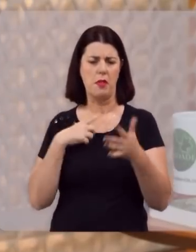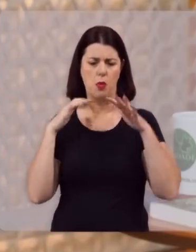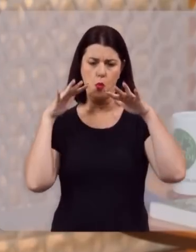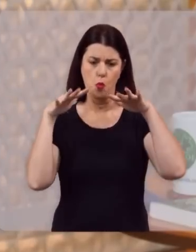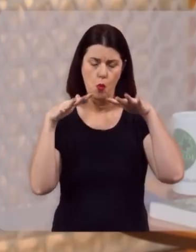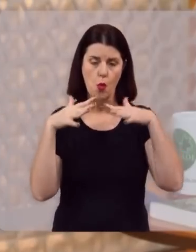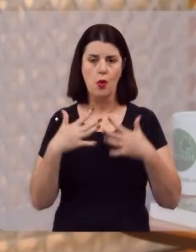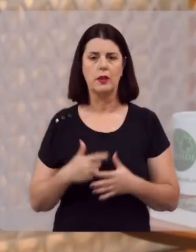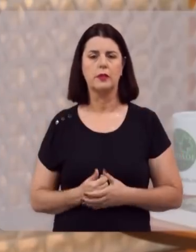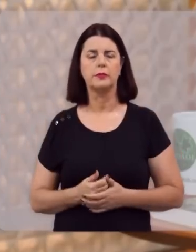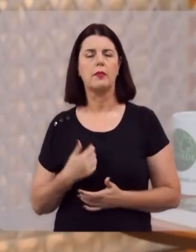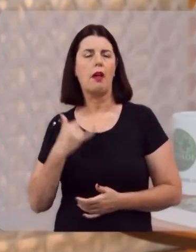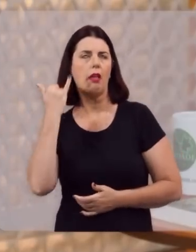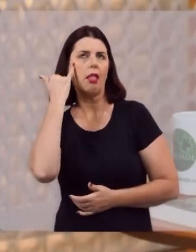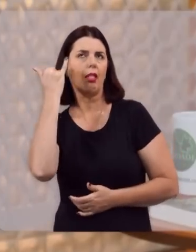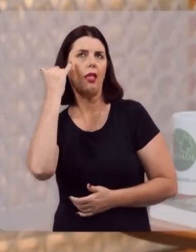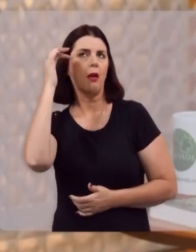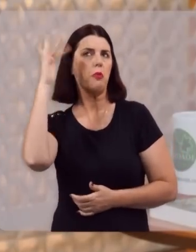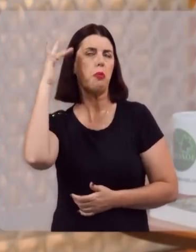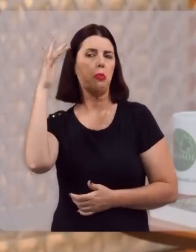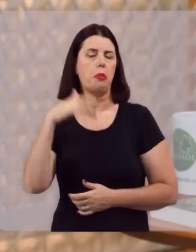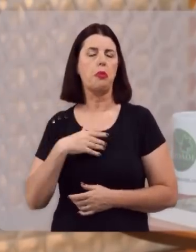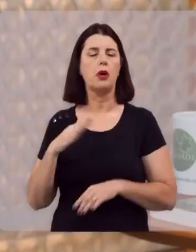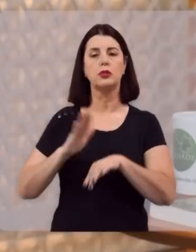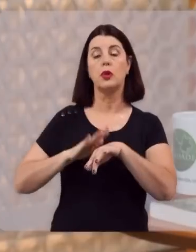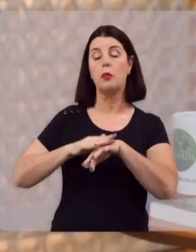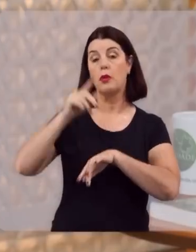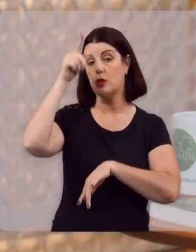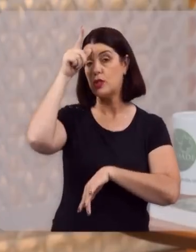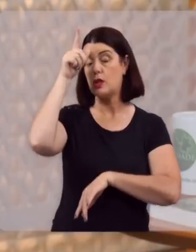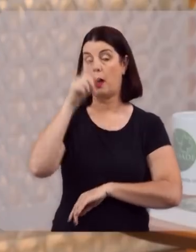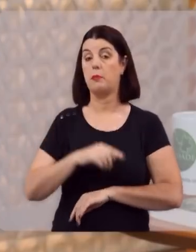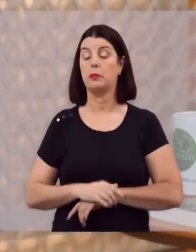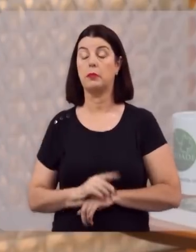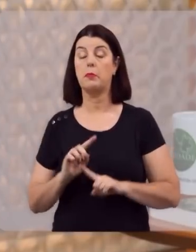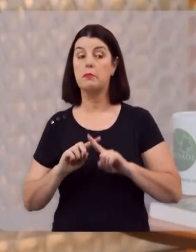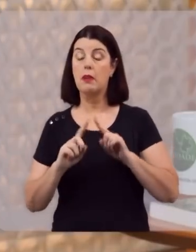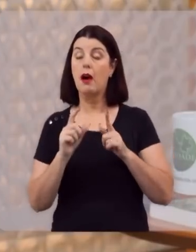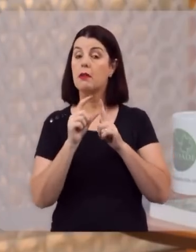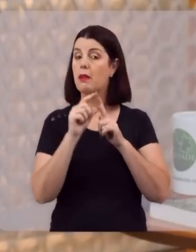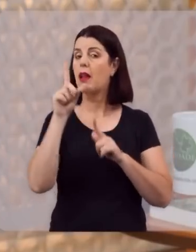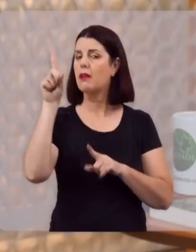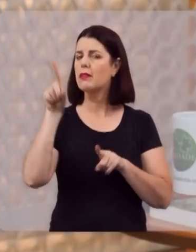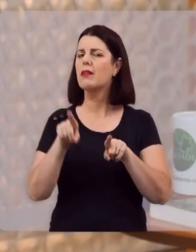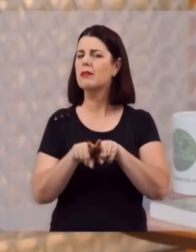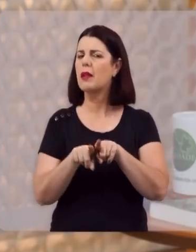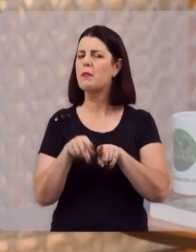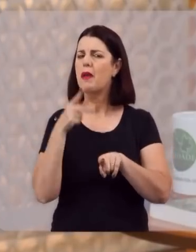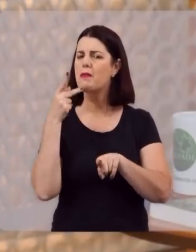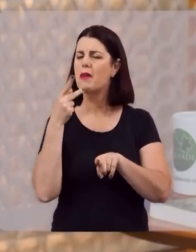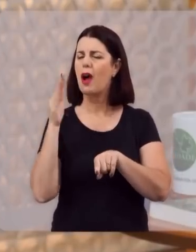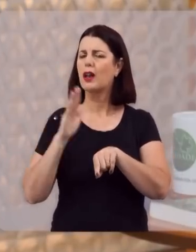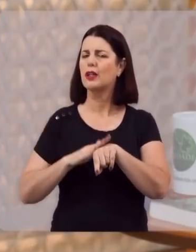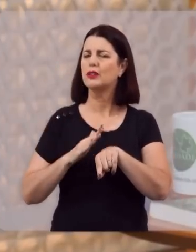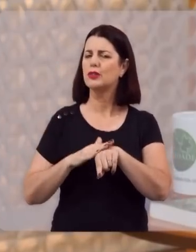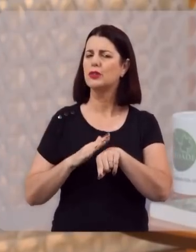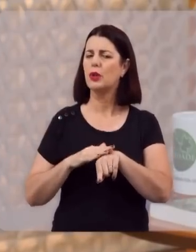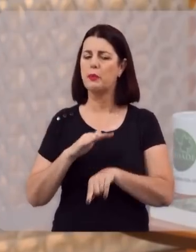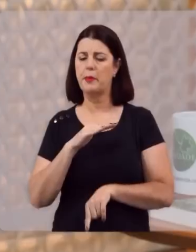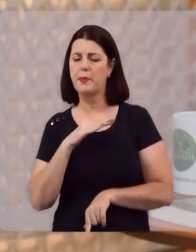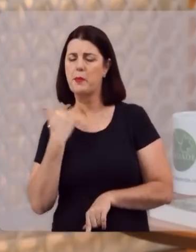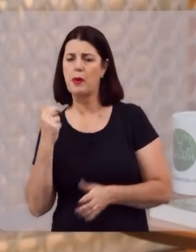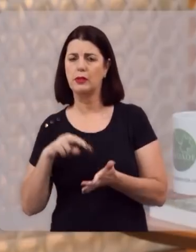possessão e às vezes o imaginário delas em relação ao diabo. Mas as Escrituras também nos falam, né, a respeito